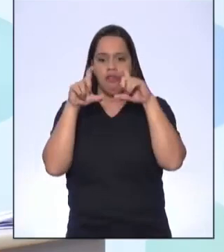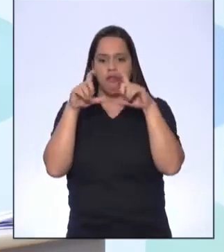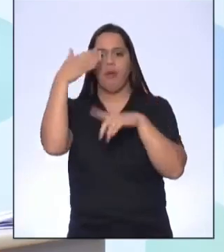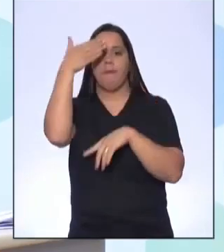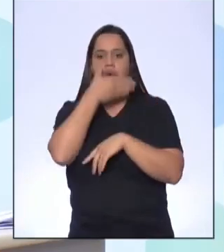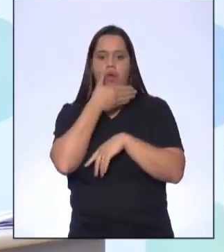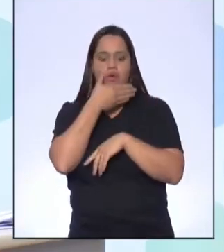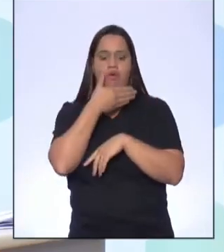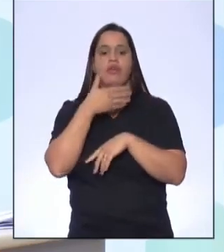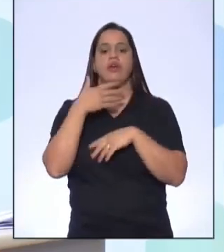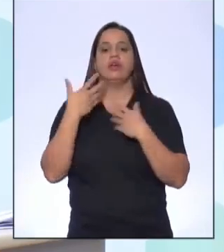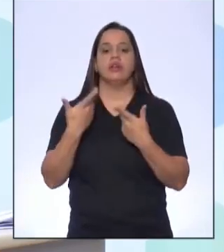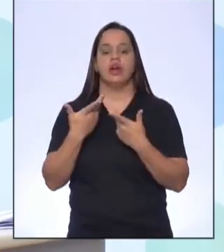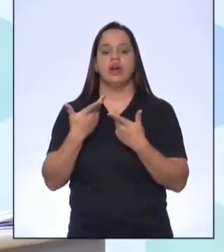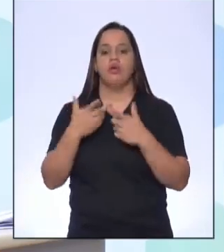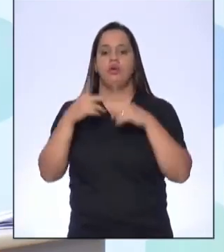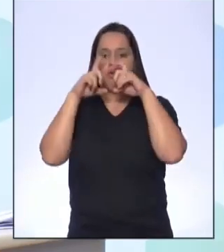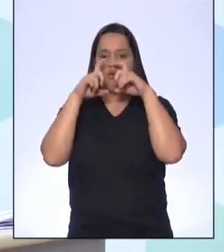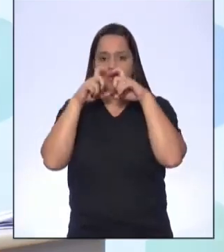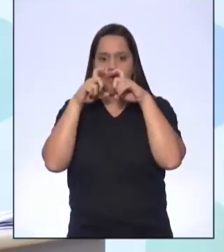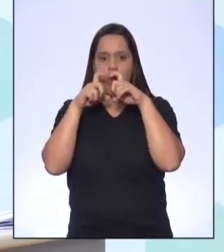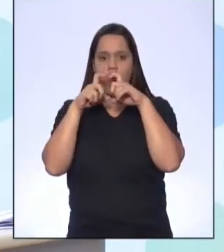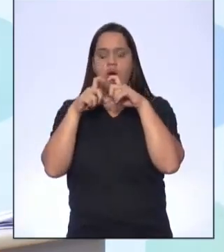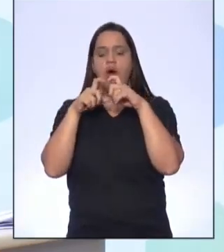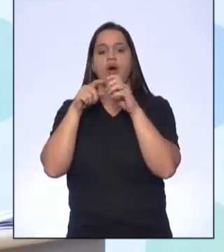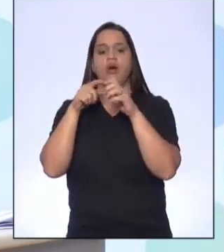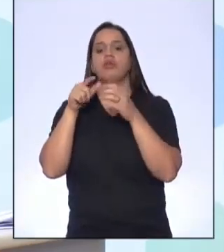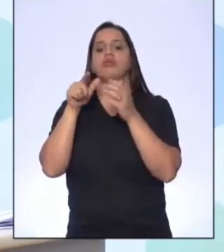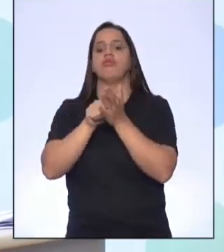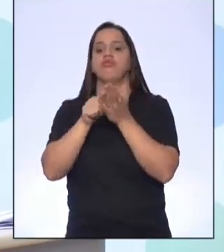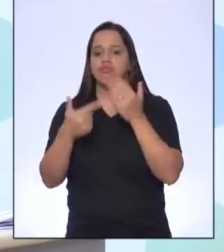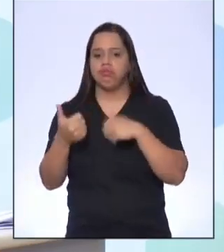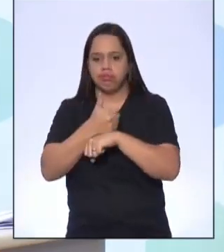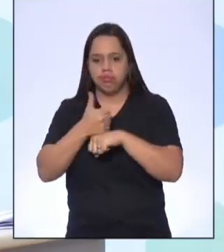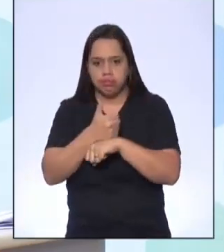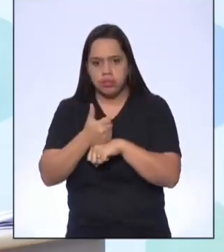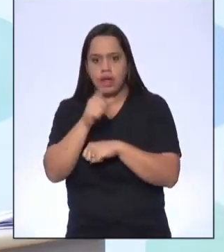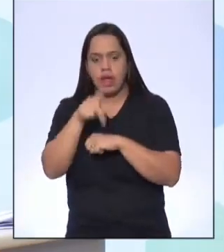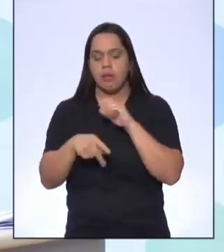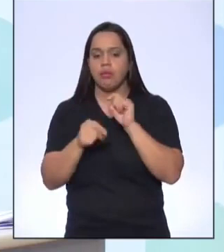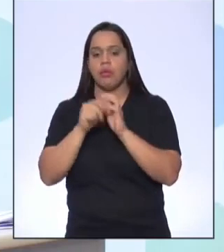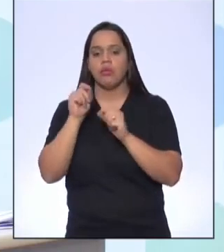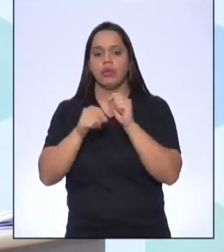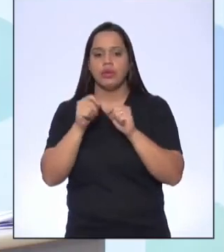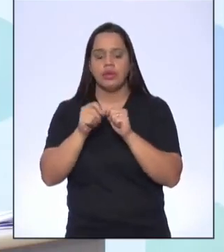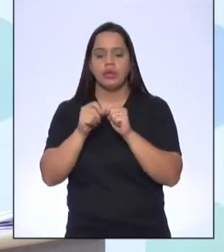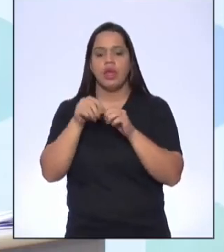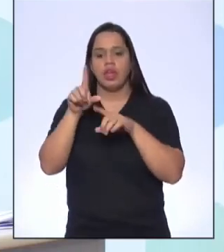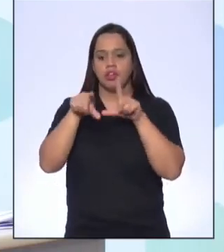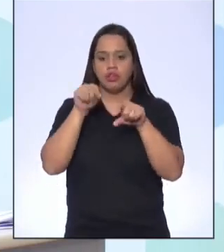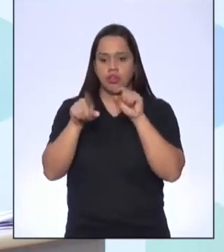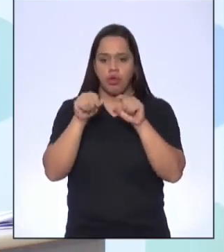isto. Então, fotoreportagem é todo estruturado, né? Escolhem as fotografias, colocam de maneira bem